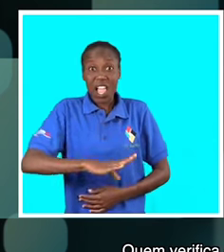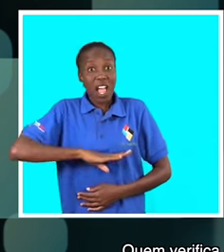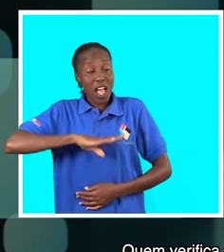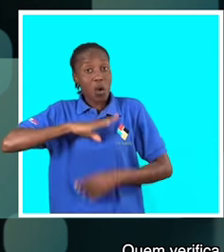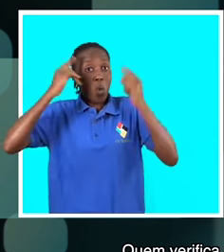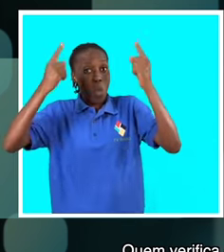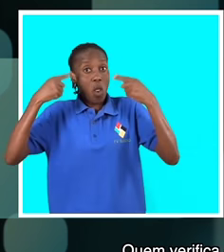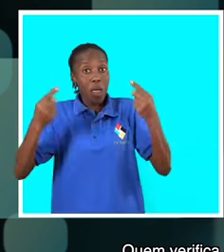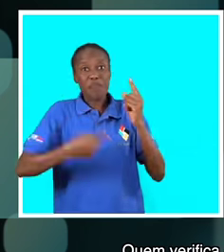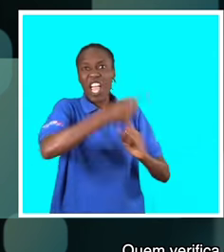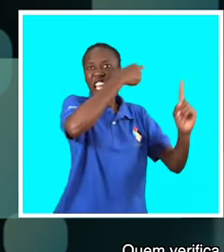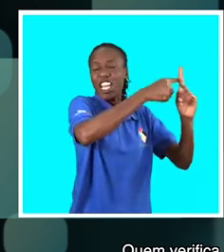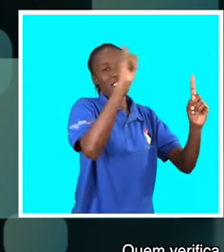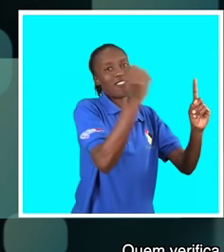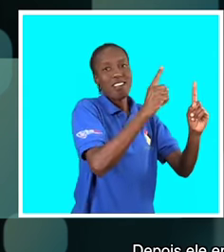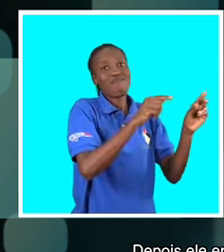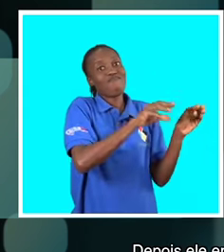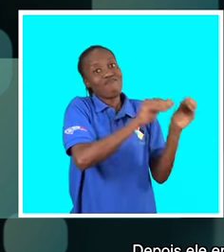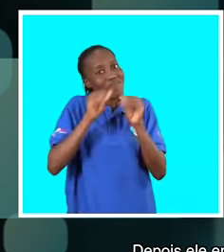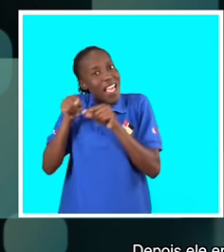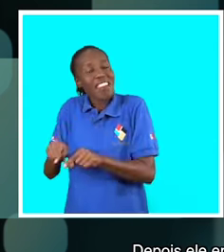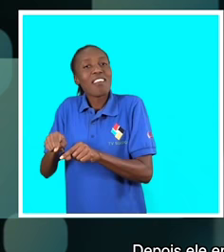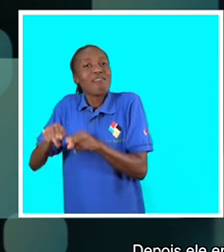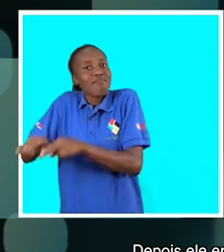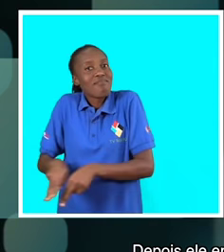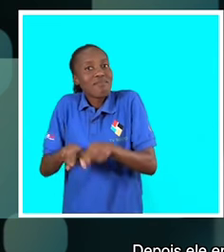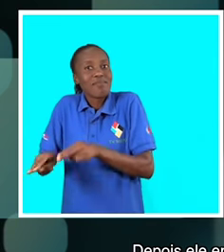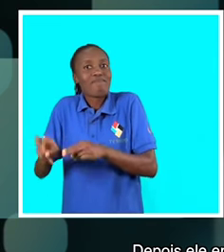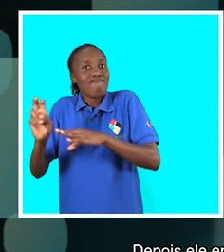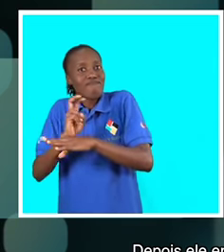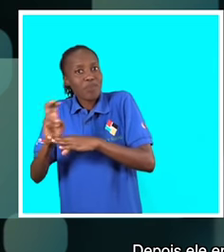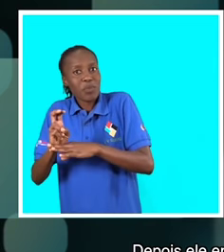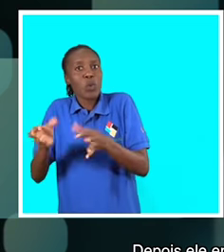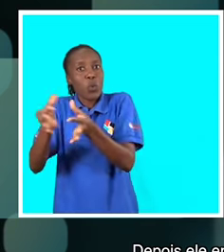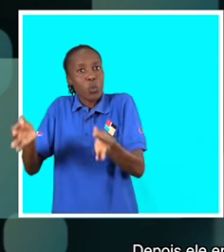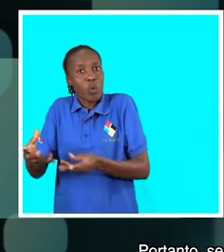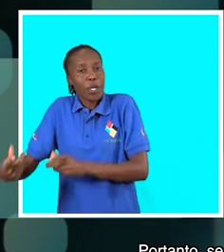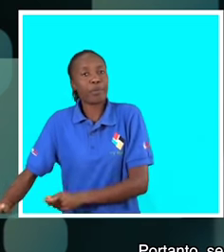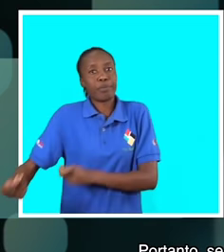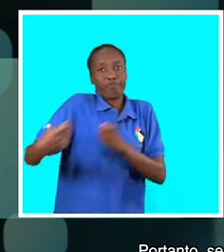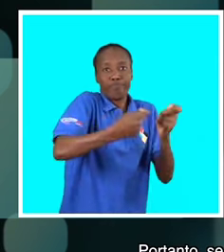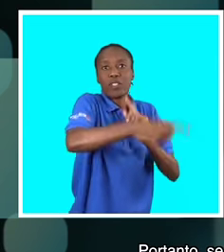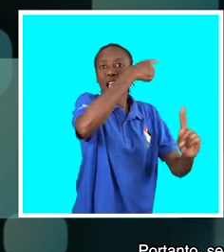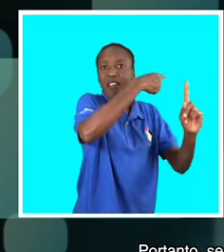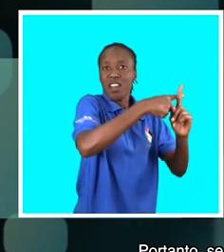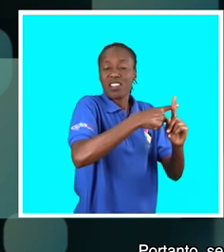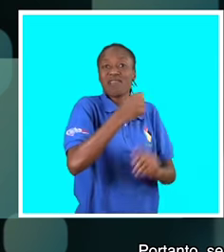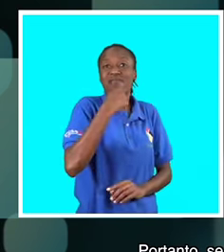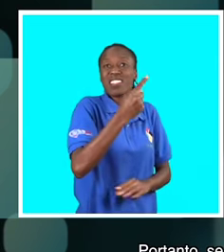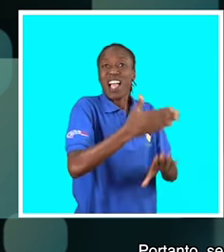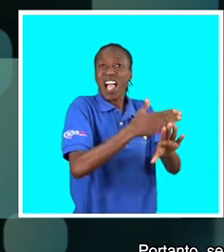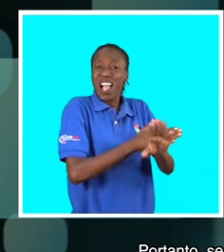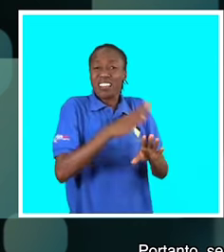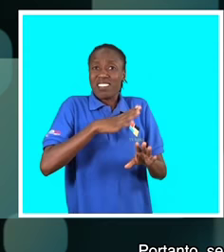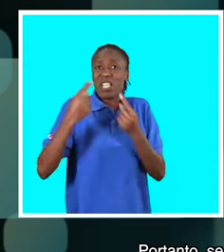para casar não é a igreja, é o conservador. Depois ele imita um certificado para a igreja. Então, se nós tivermos uma situação